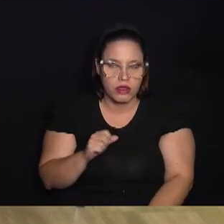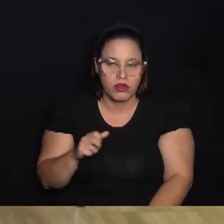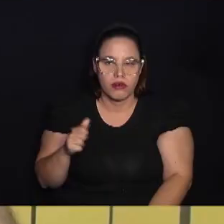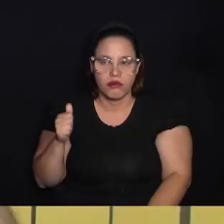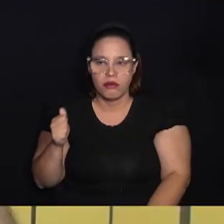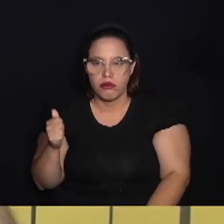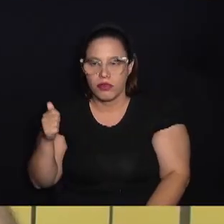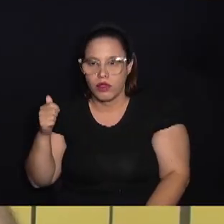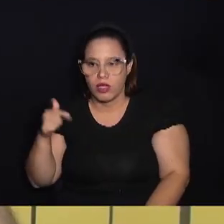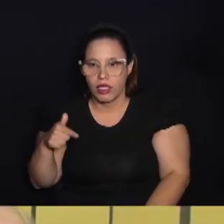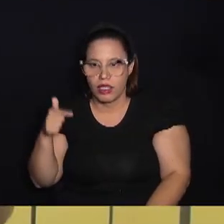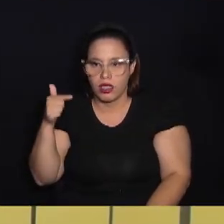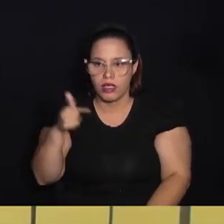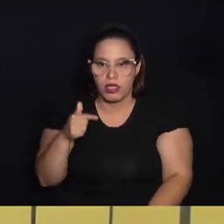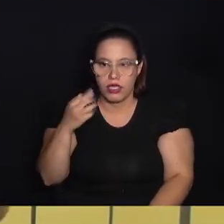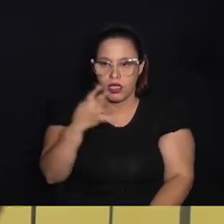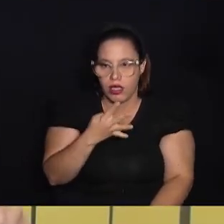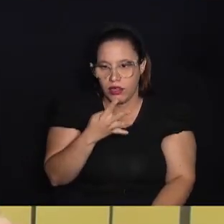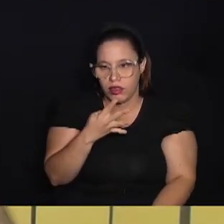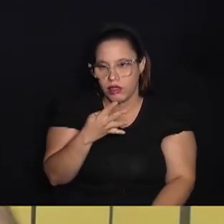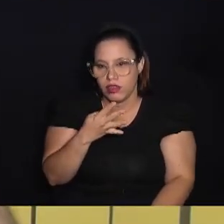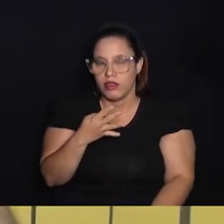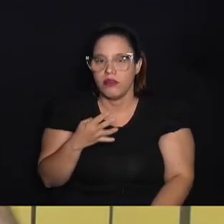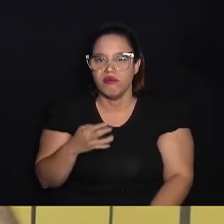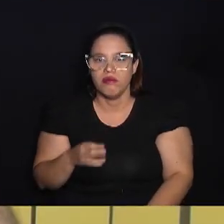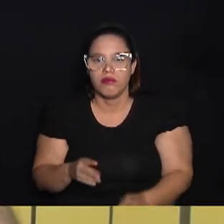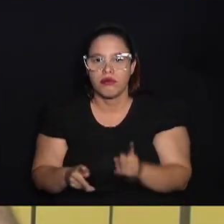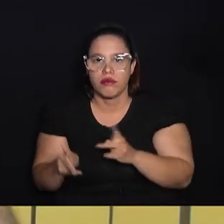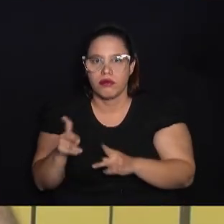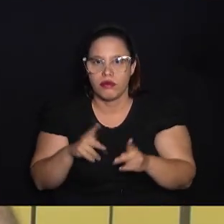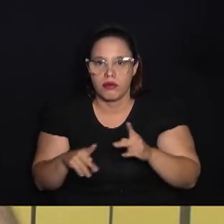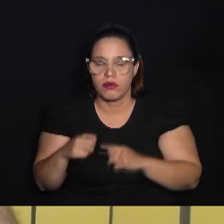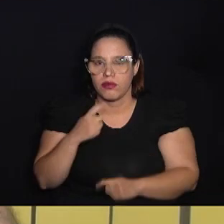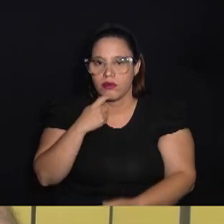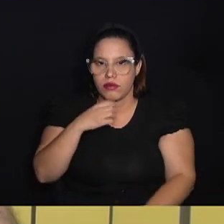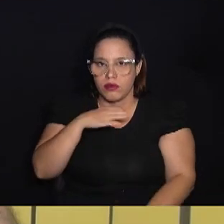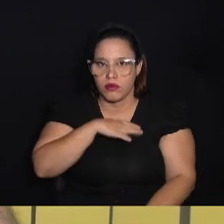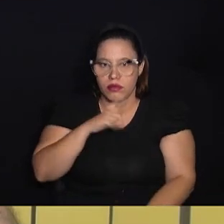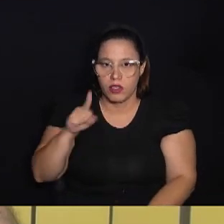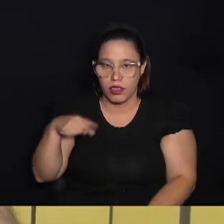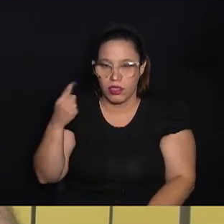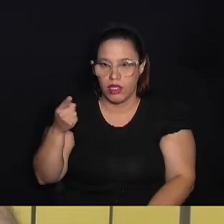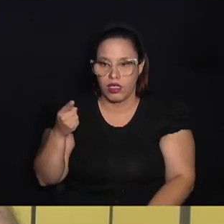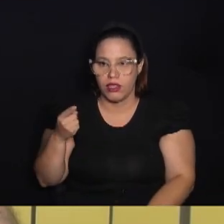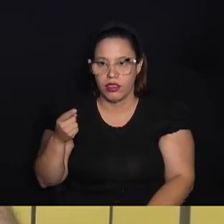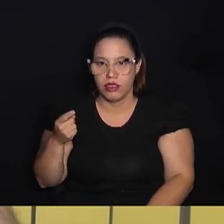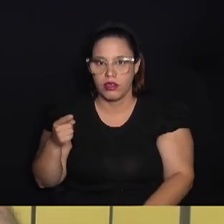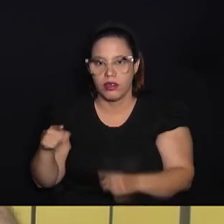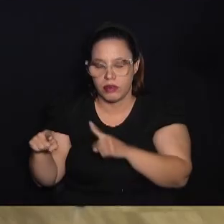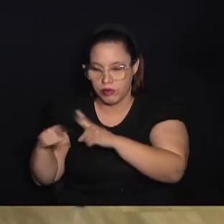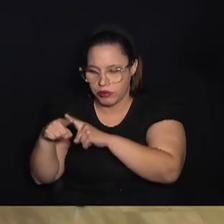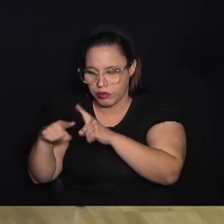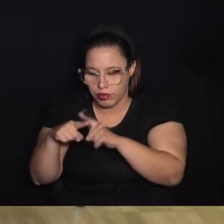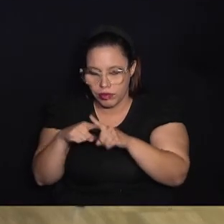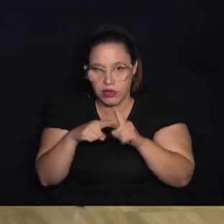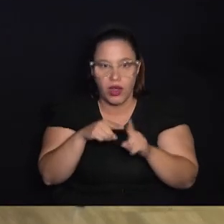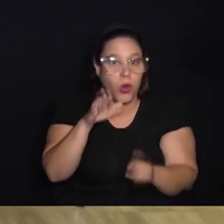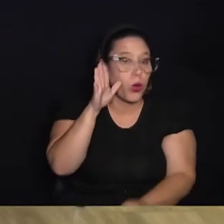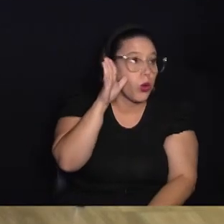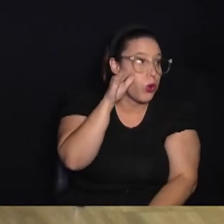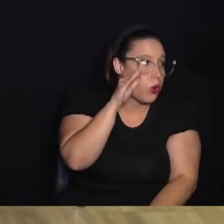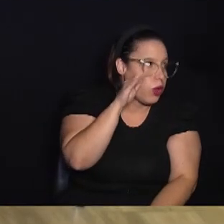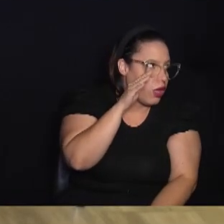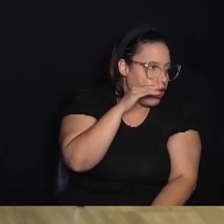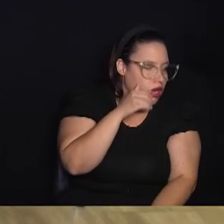da dessa fundação da do povoamento que veio a ser Campinas depois a Campinas é cemitério antes olha só que curiosidade esse